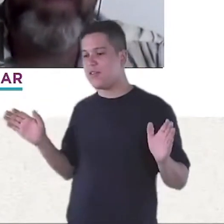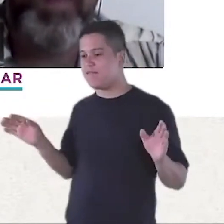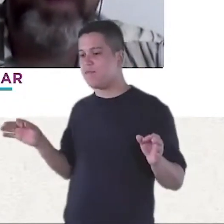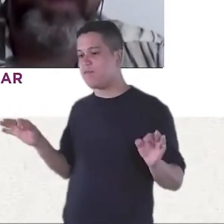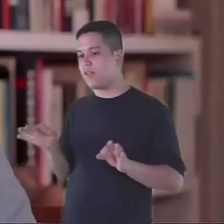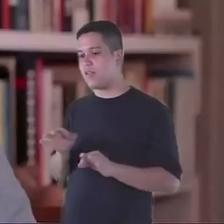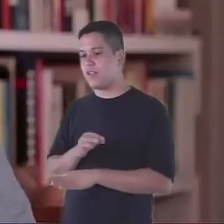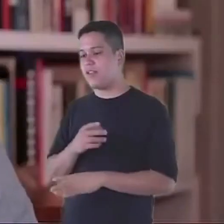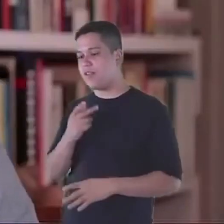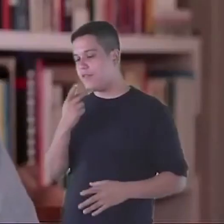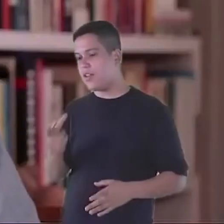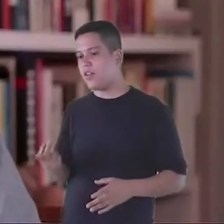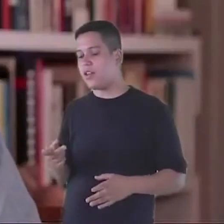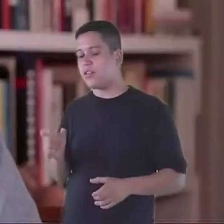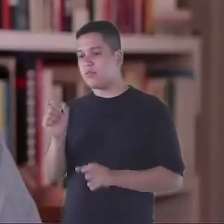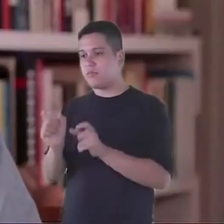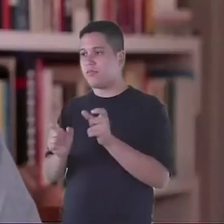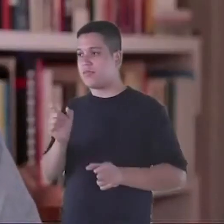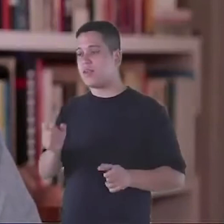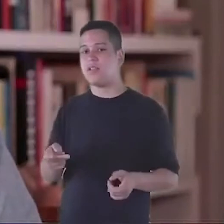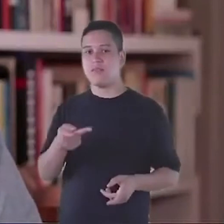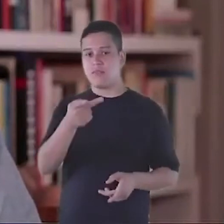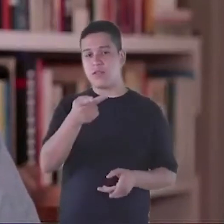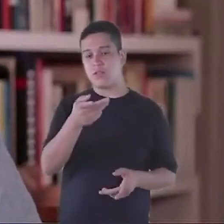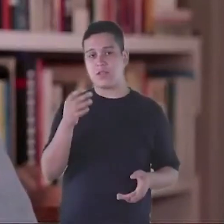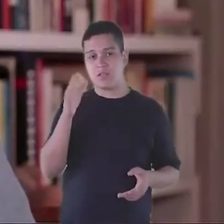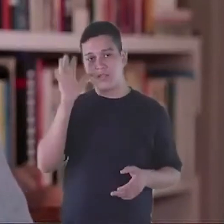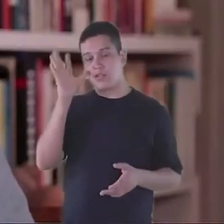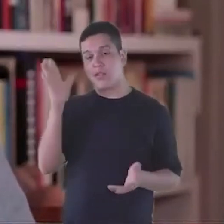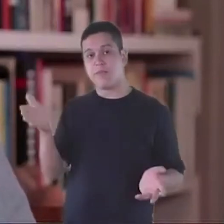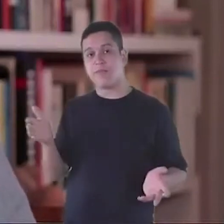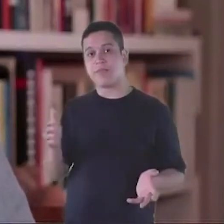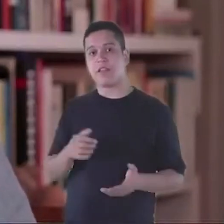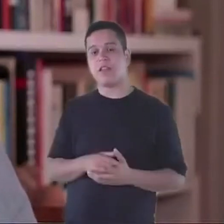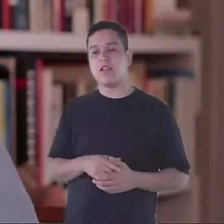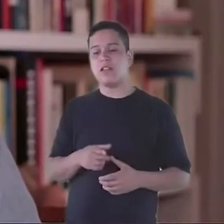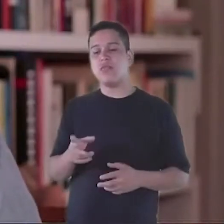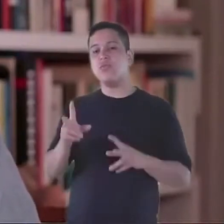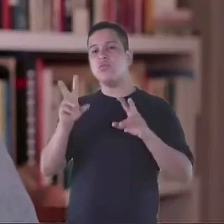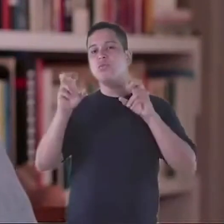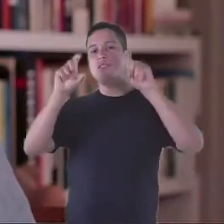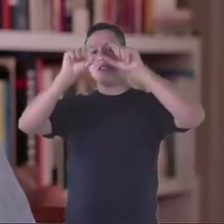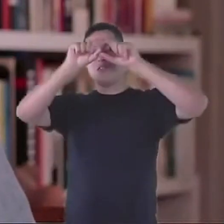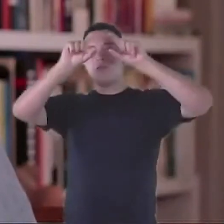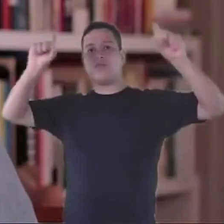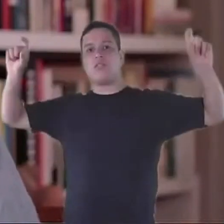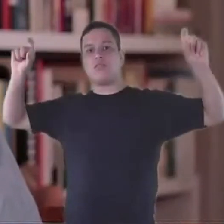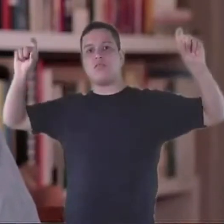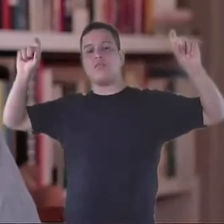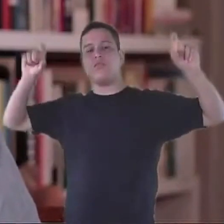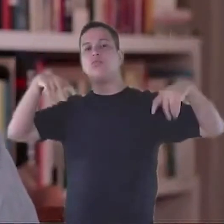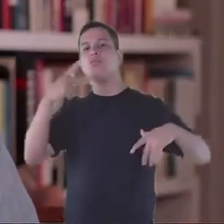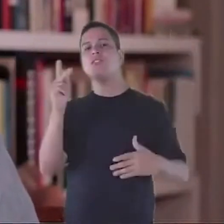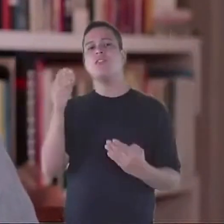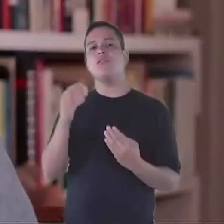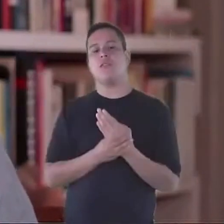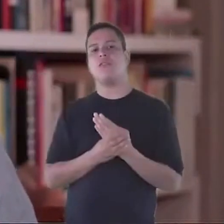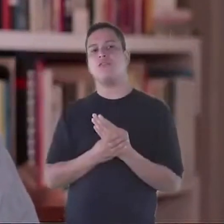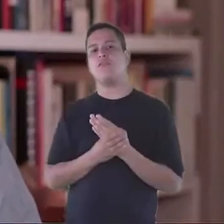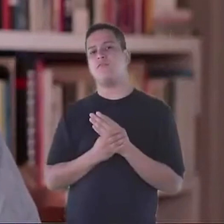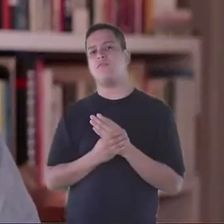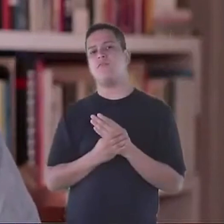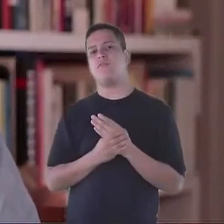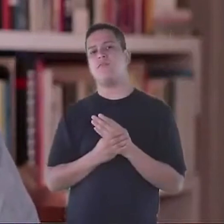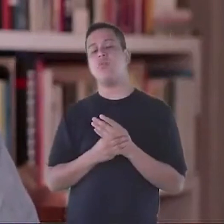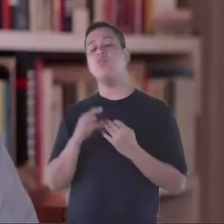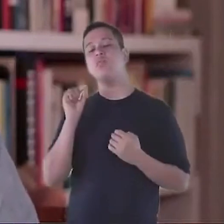falando para as pessoas do título disso. Qual o que